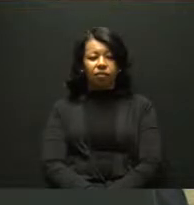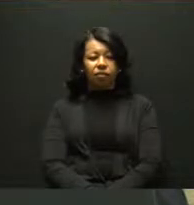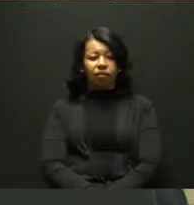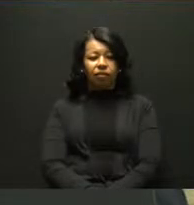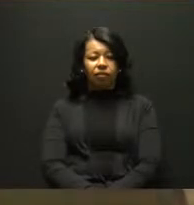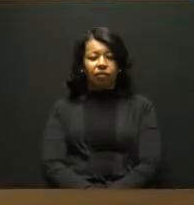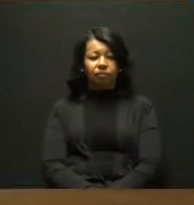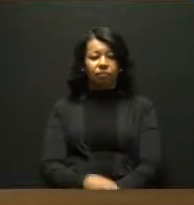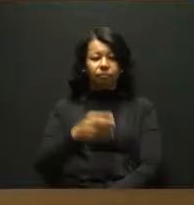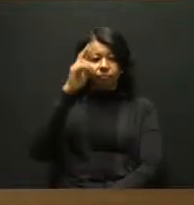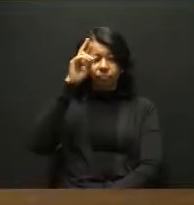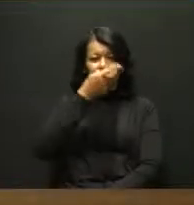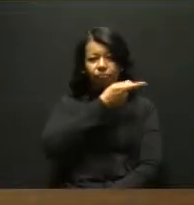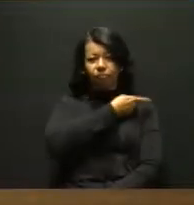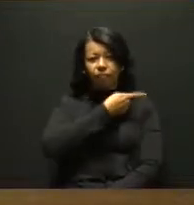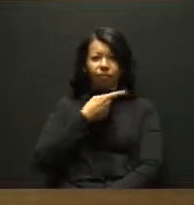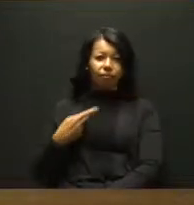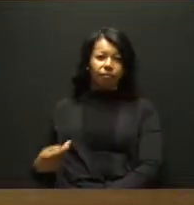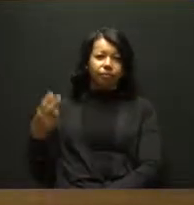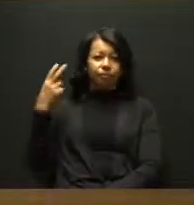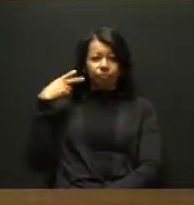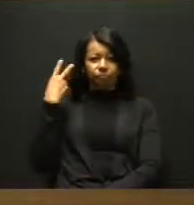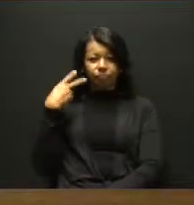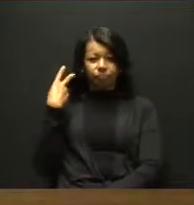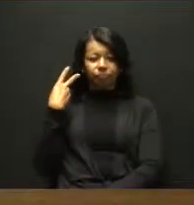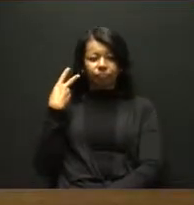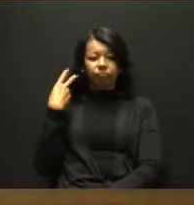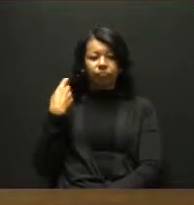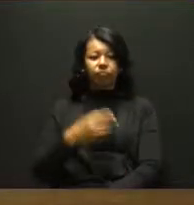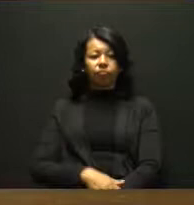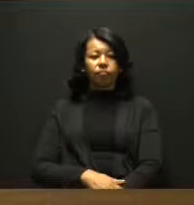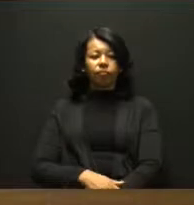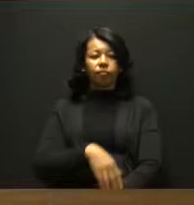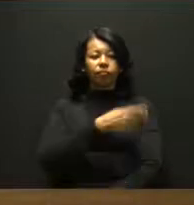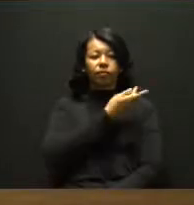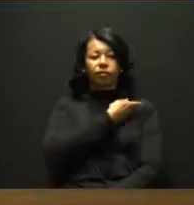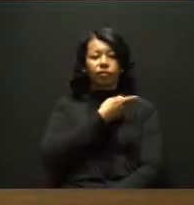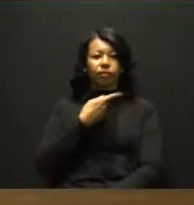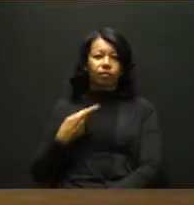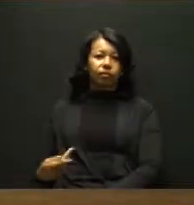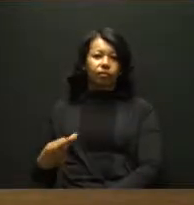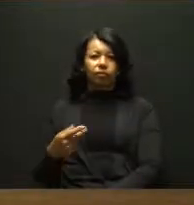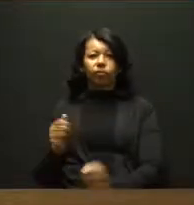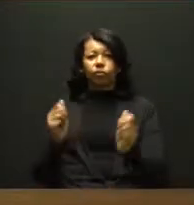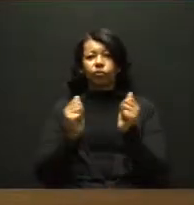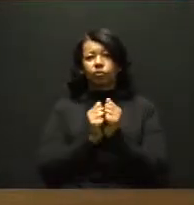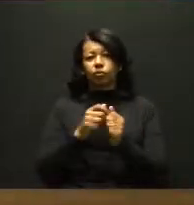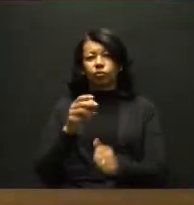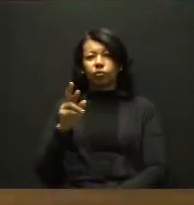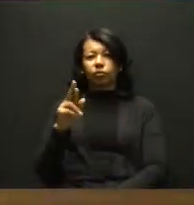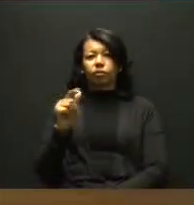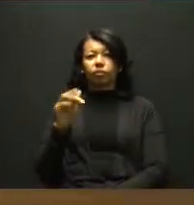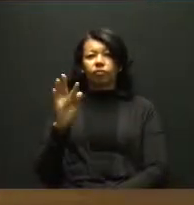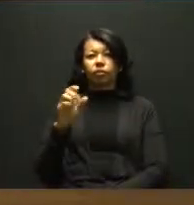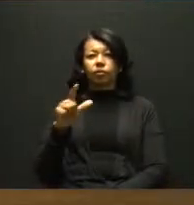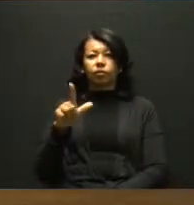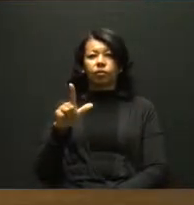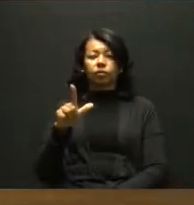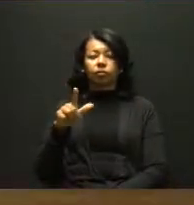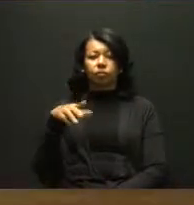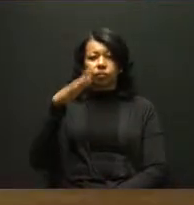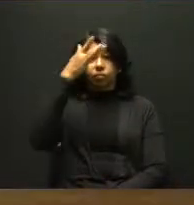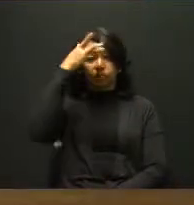senhor presidente e nobres pares presidente vou acompanhar a fala do rafael infelizmente as pessoas querem